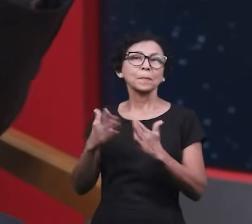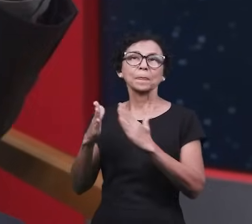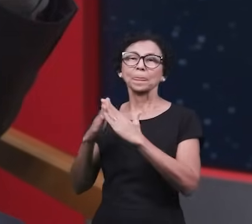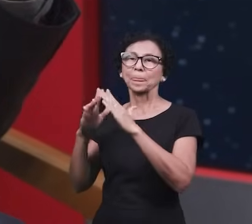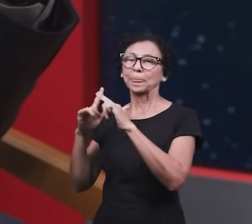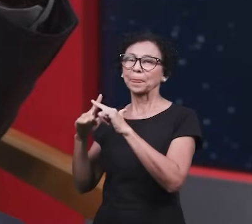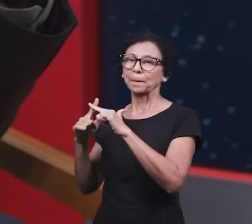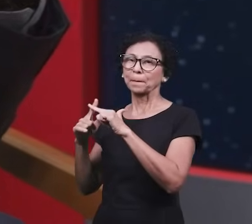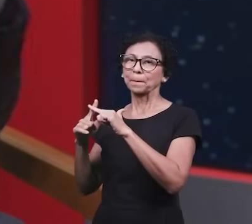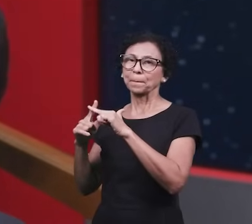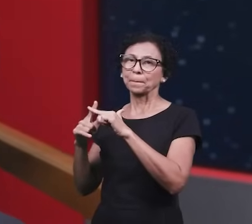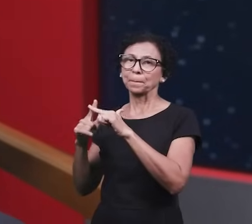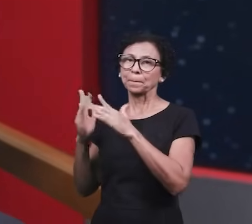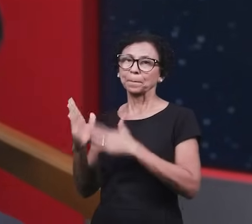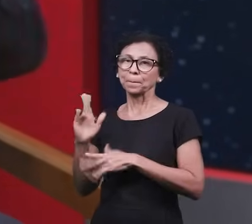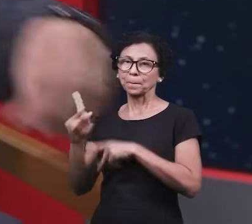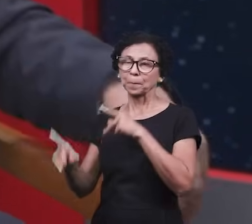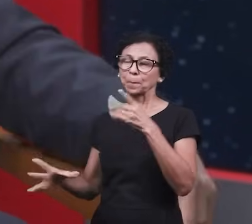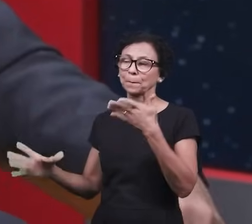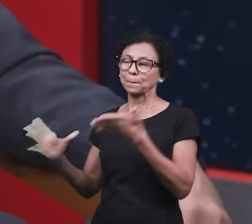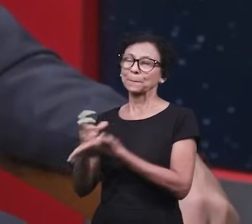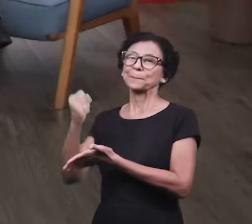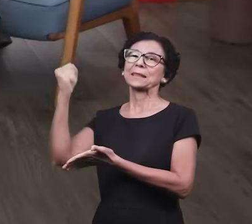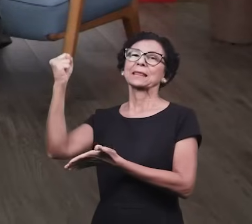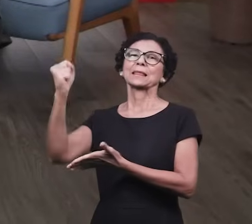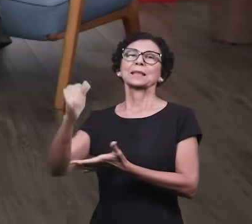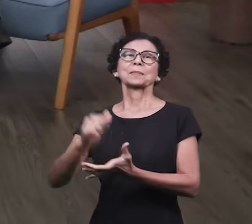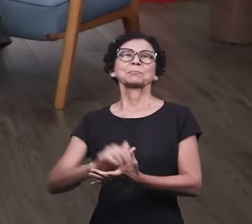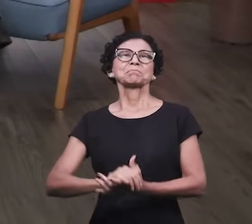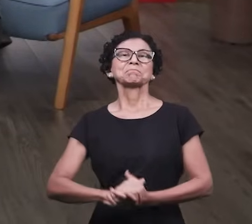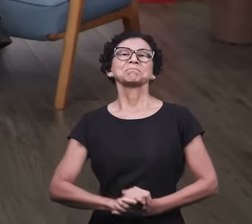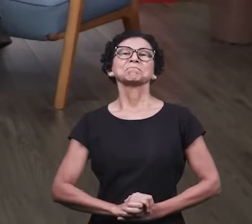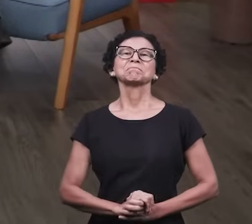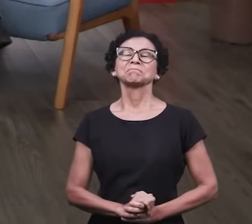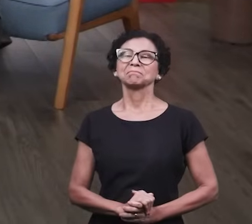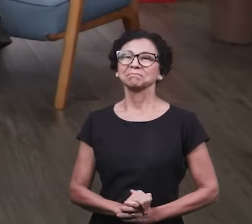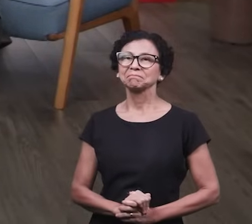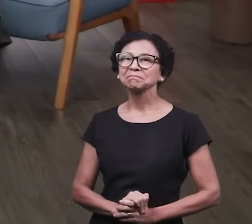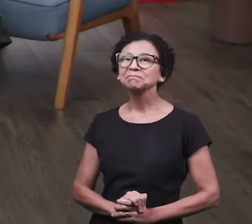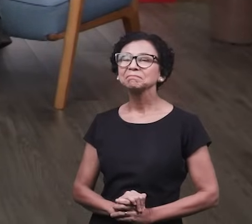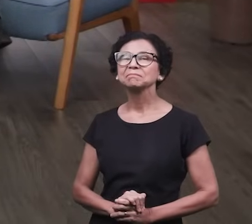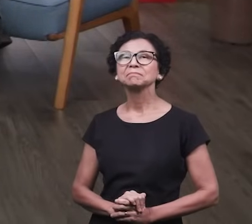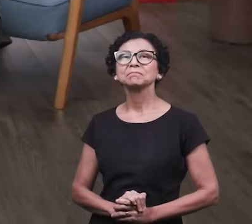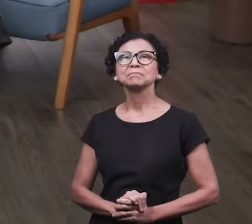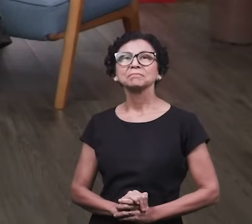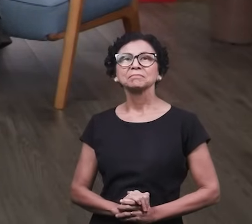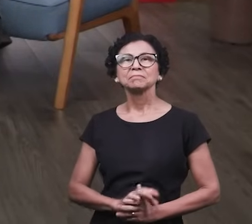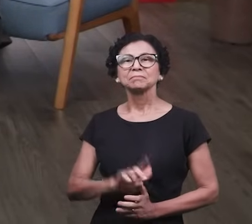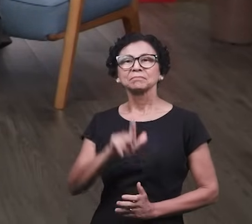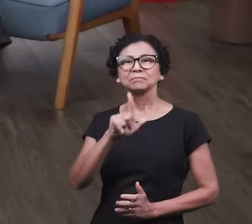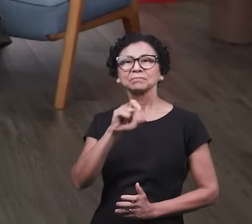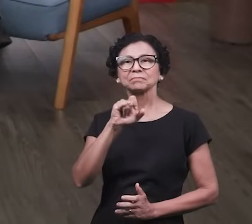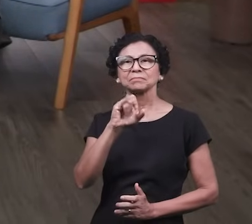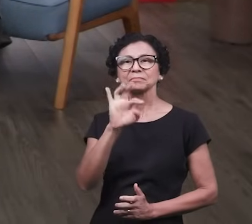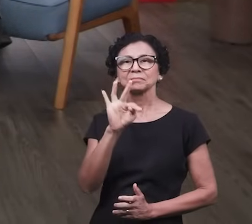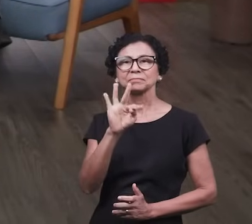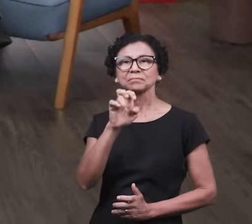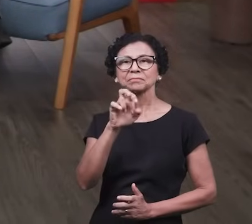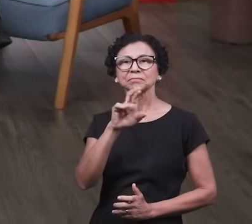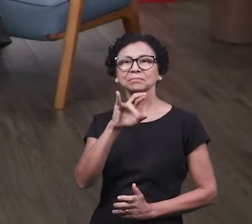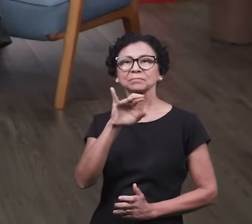uma igreja, de um povo que vai ser arrebatado. Então, olha só, não é a liteira de uma